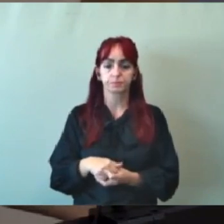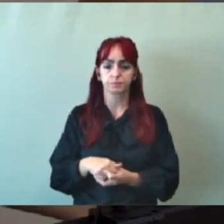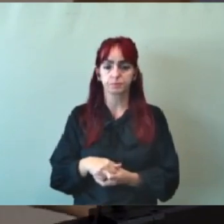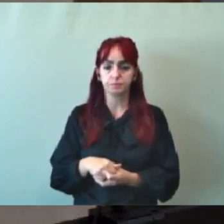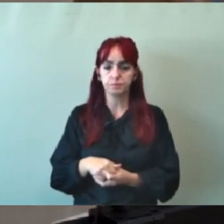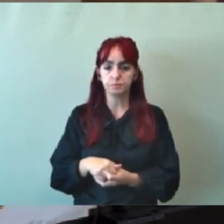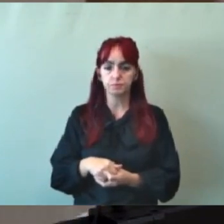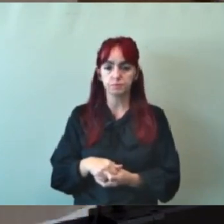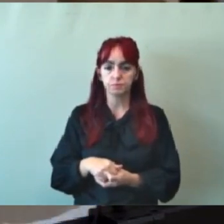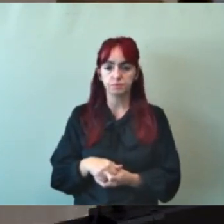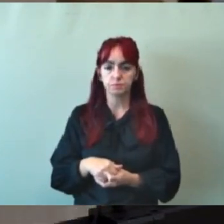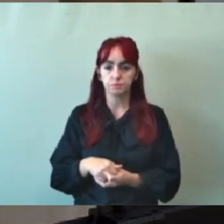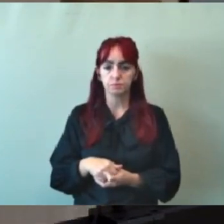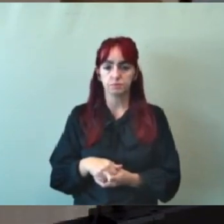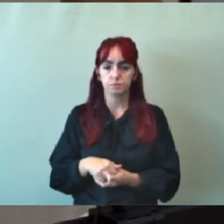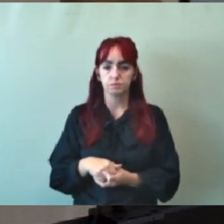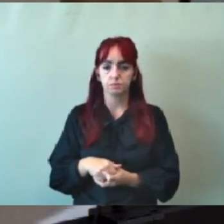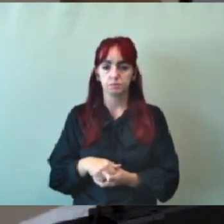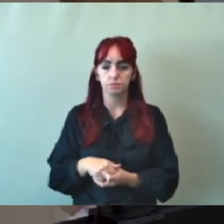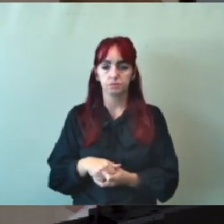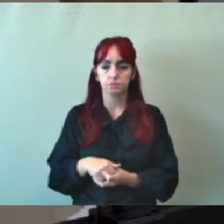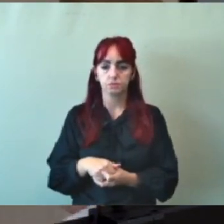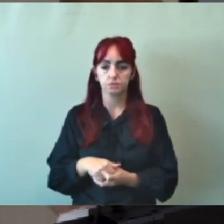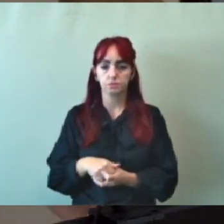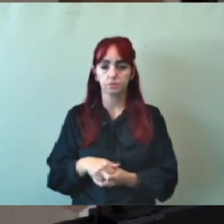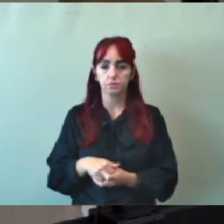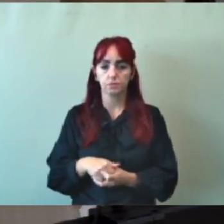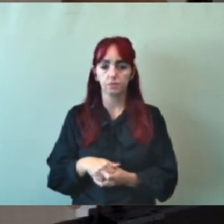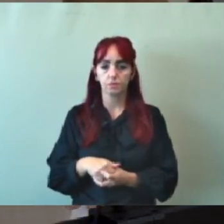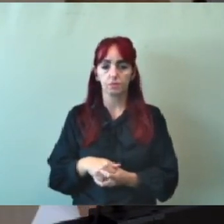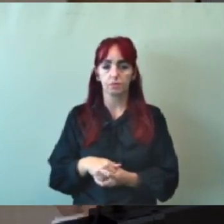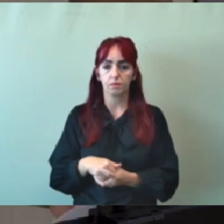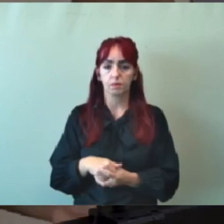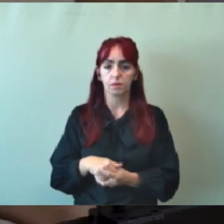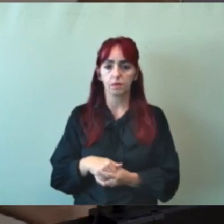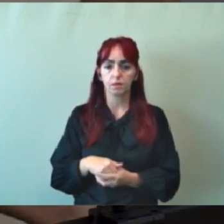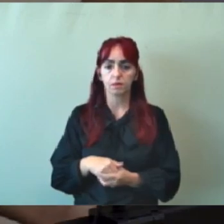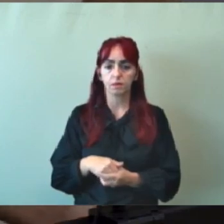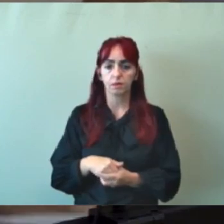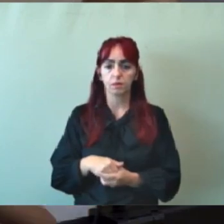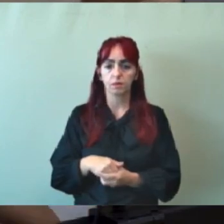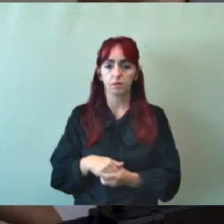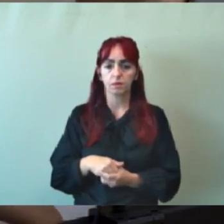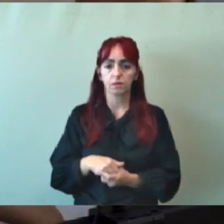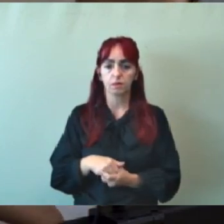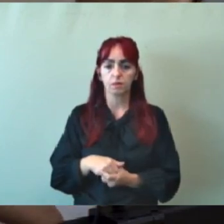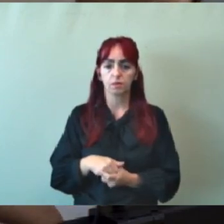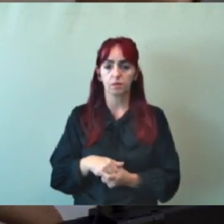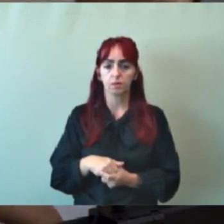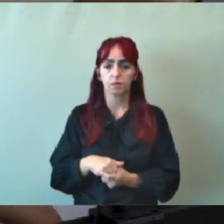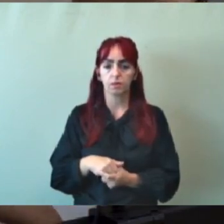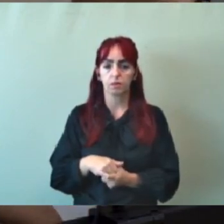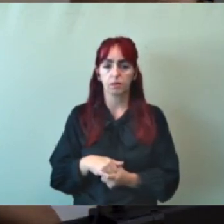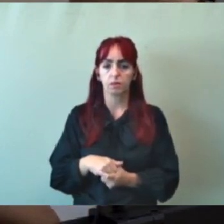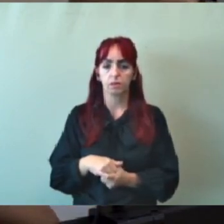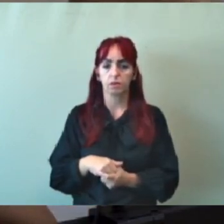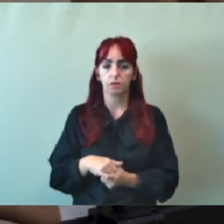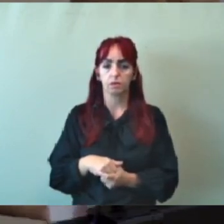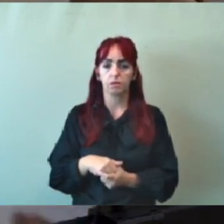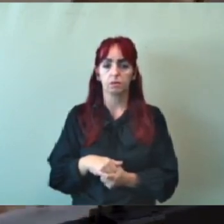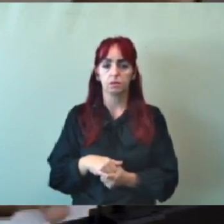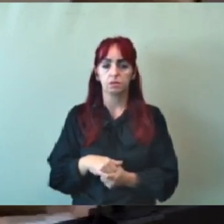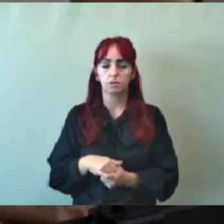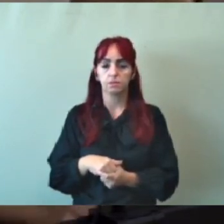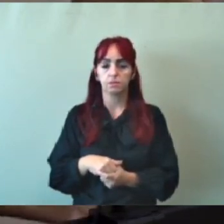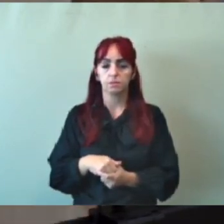Sei. Depois de muito tempo eu descobri. Eu descobri. Não tem nada a ver com cachorro. Eu descobri esses dias, que eu achava que era cachorro, gato grande. E outra